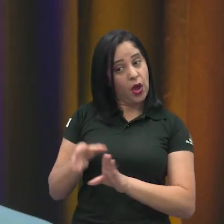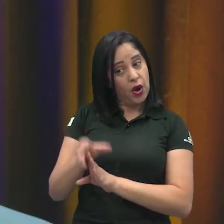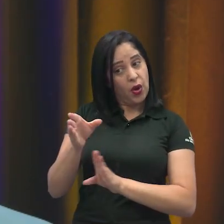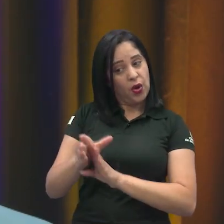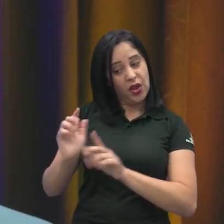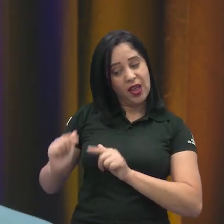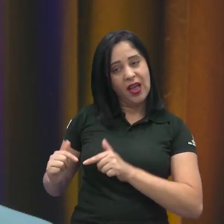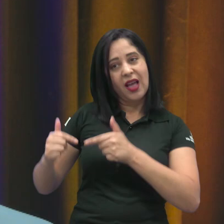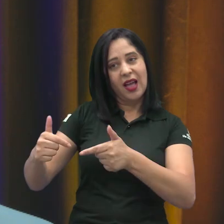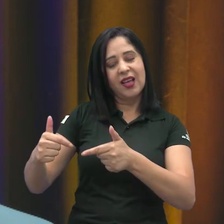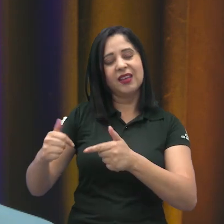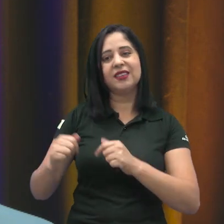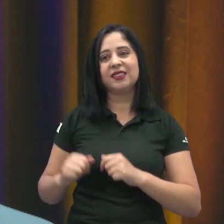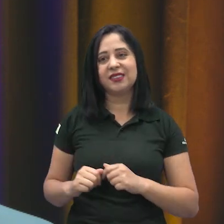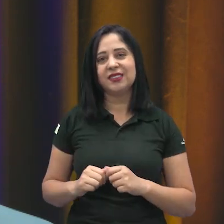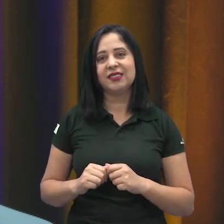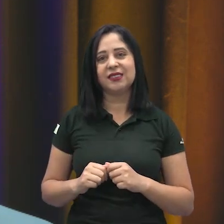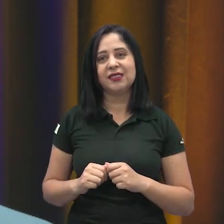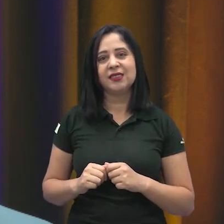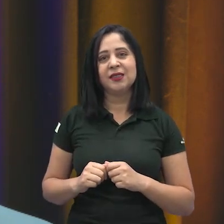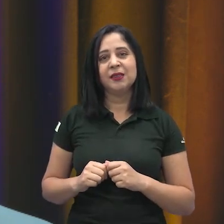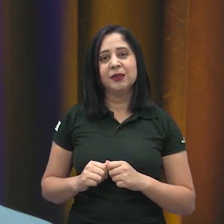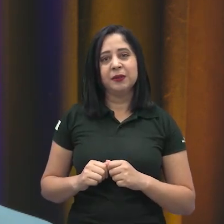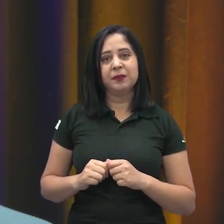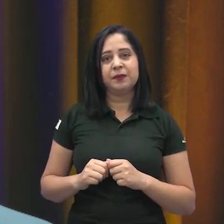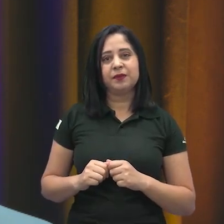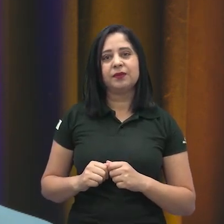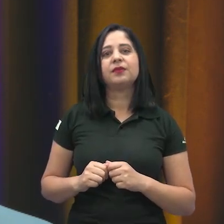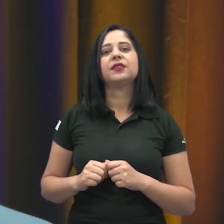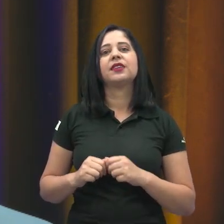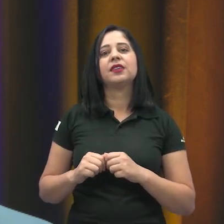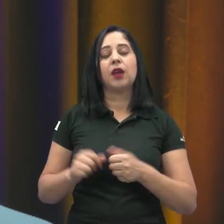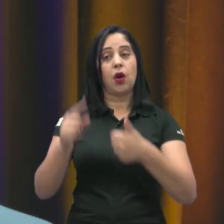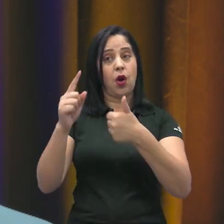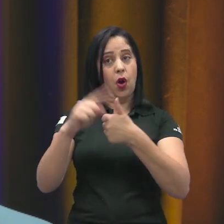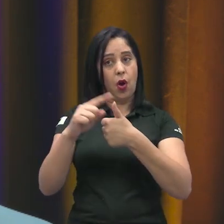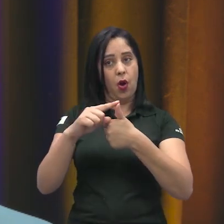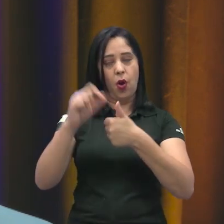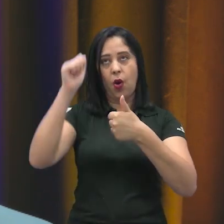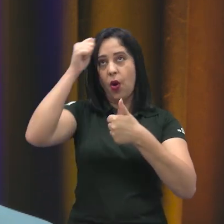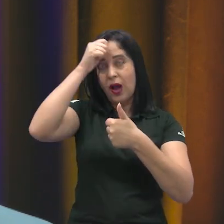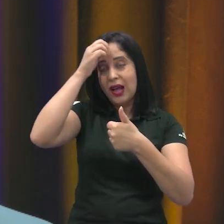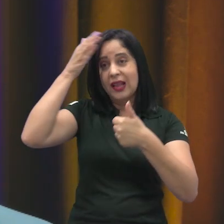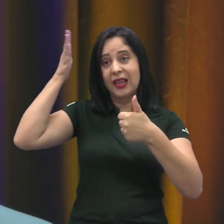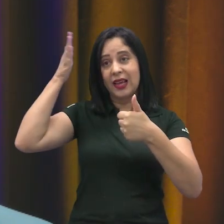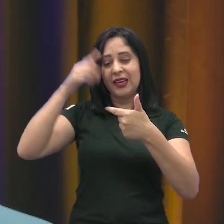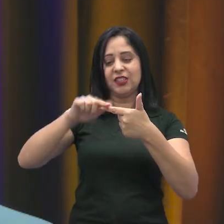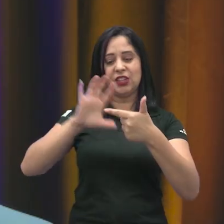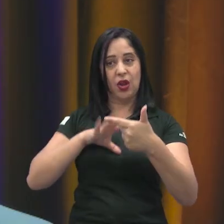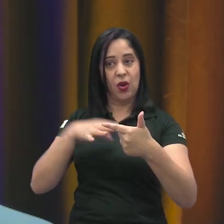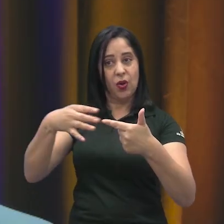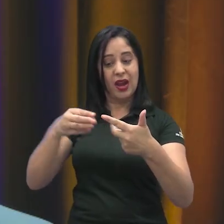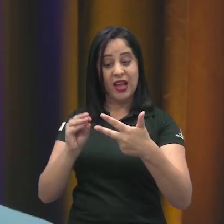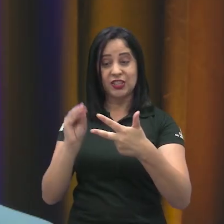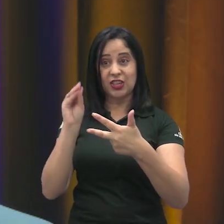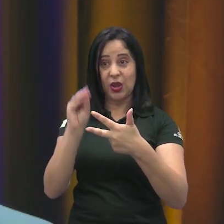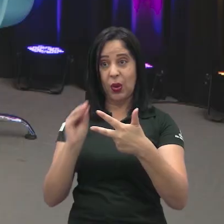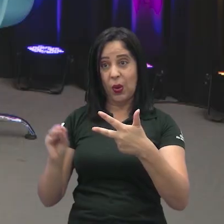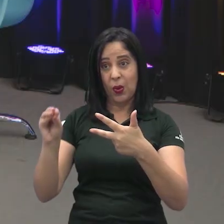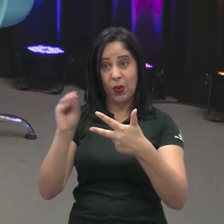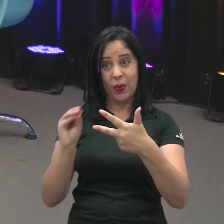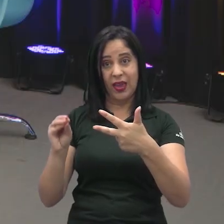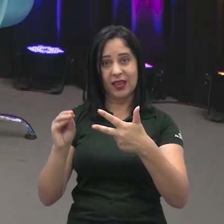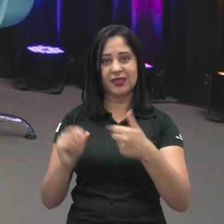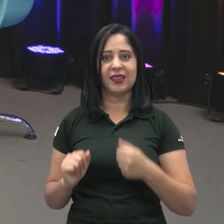ação com esses pilares todos que você colocou aí para as pessoas. Vamos revisar: clareza, coragem e cuidado.